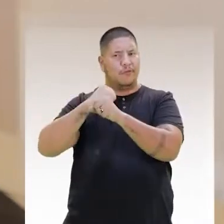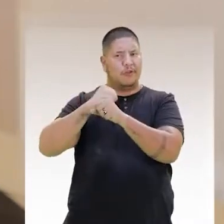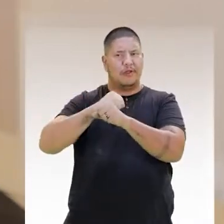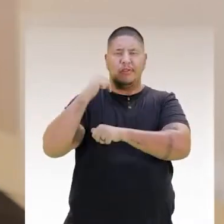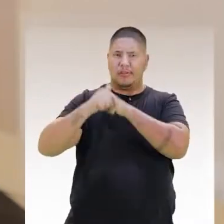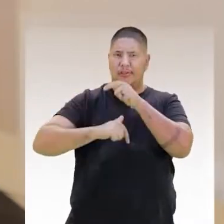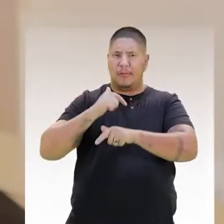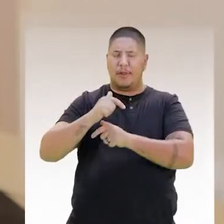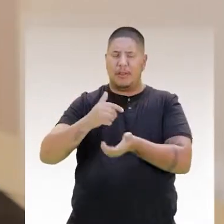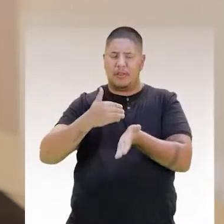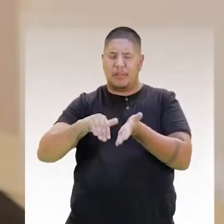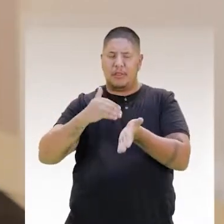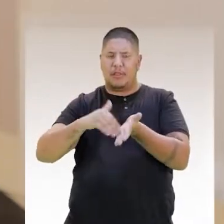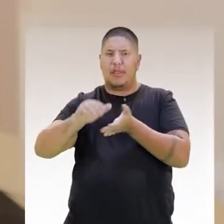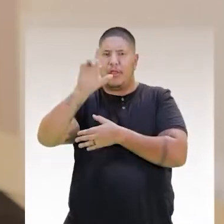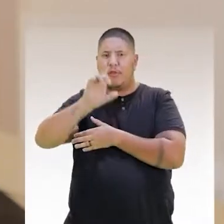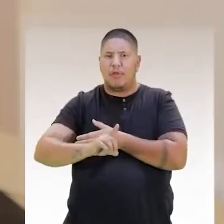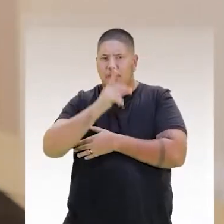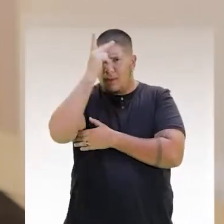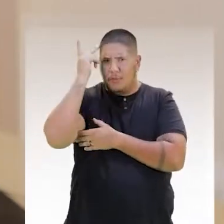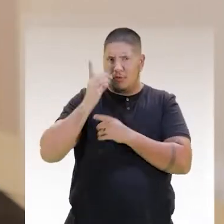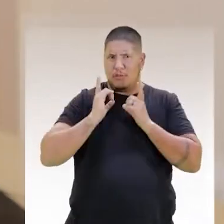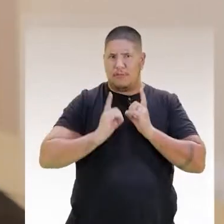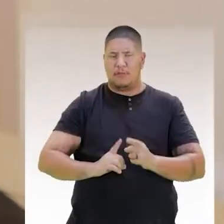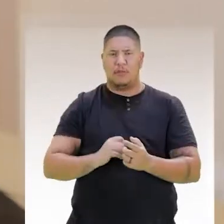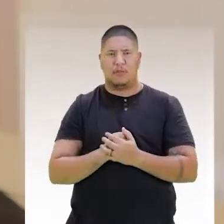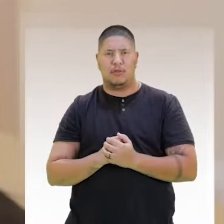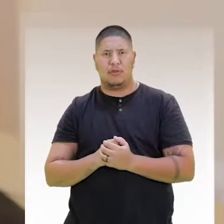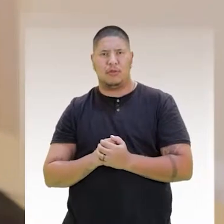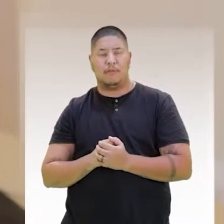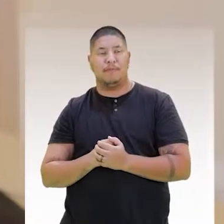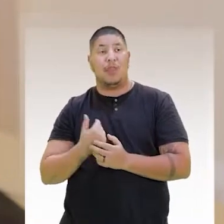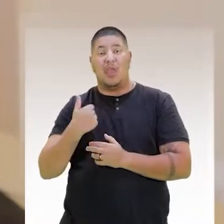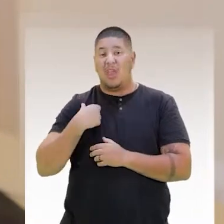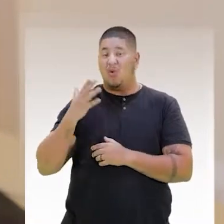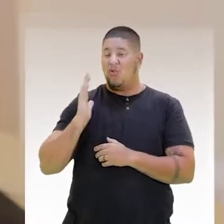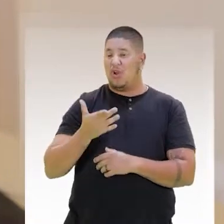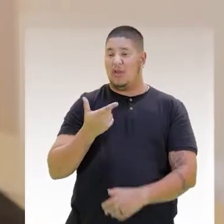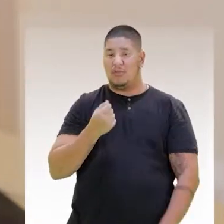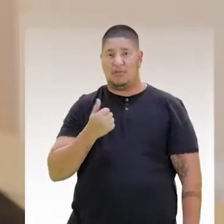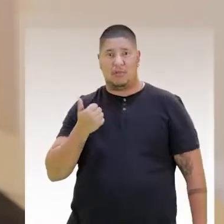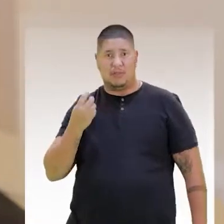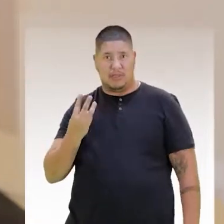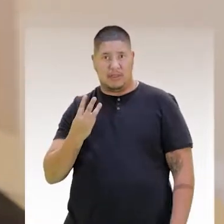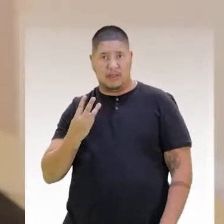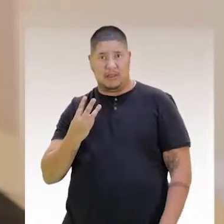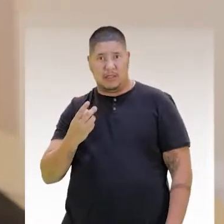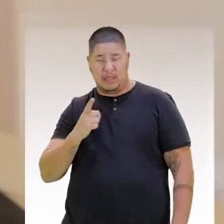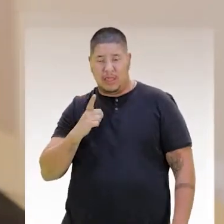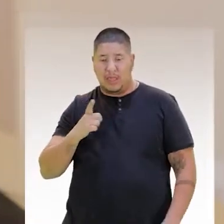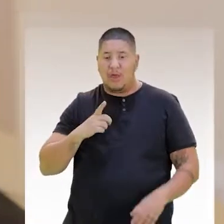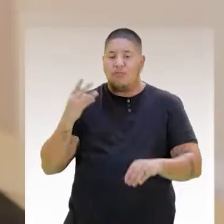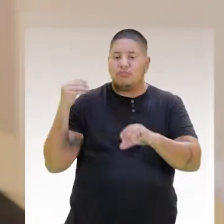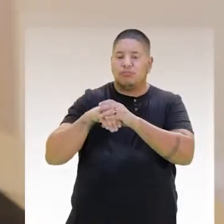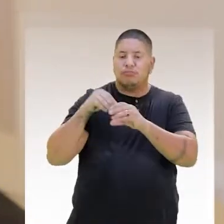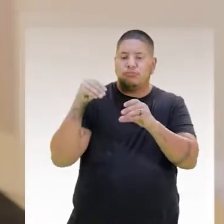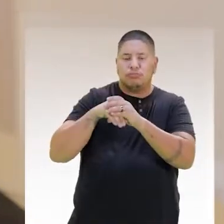da Pessoa com Deficiência. Desde 2013, eu alimento o banco de